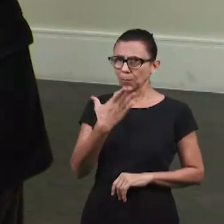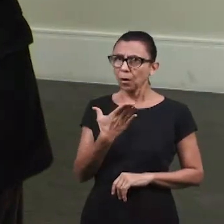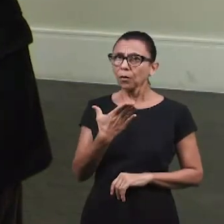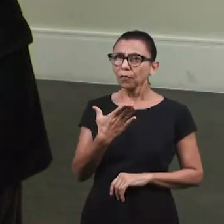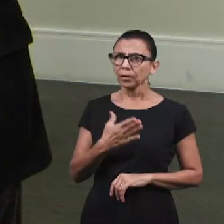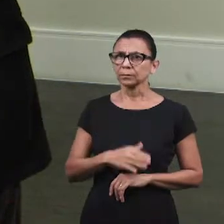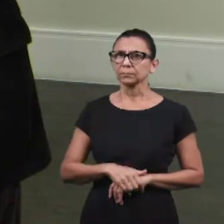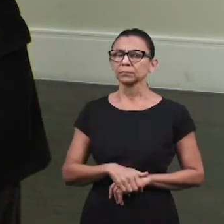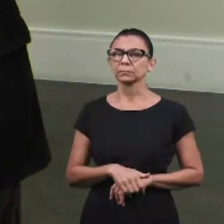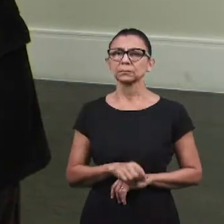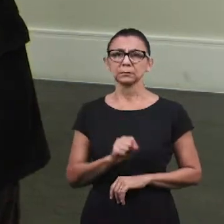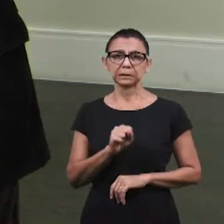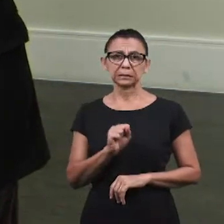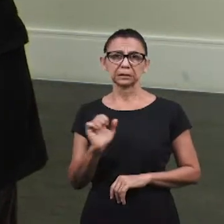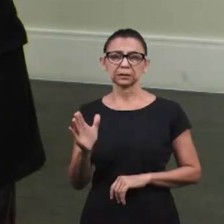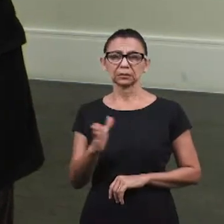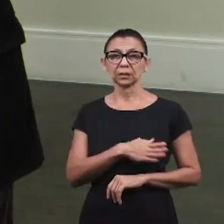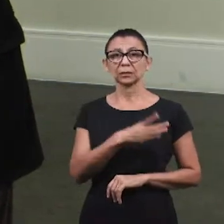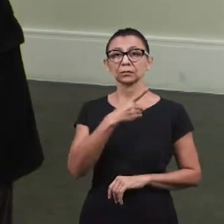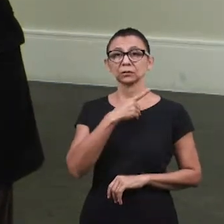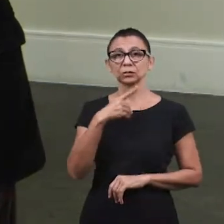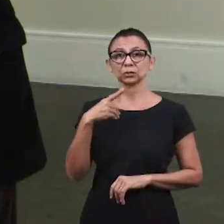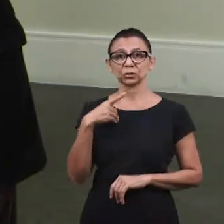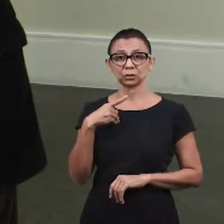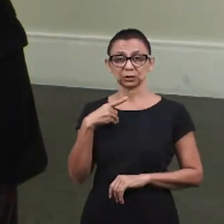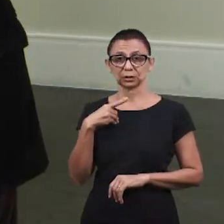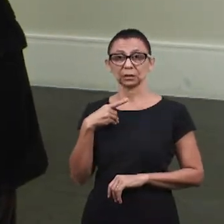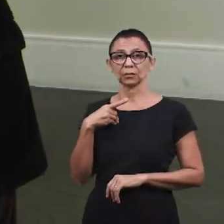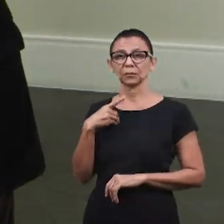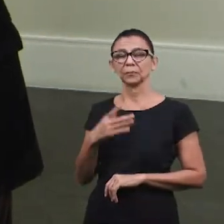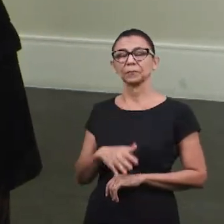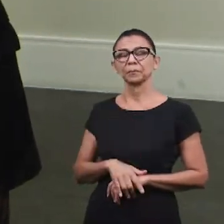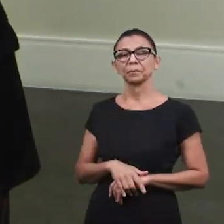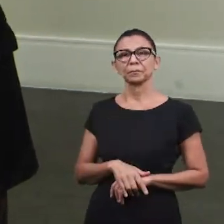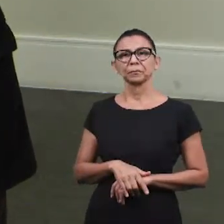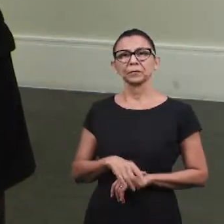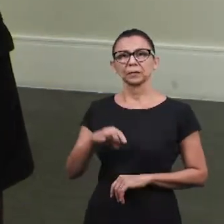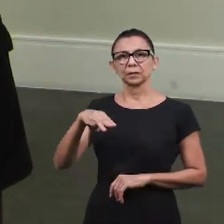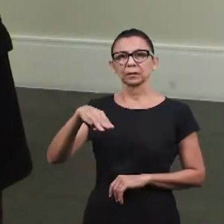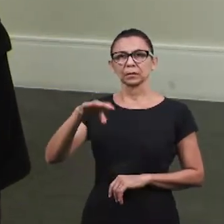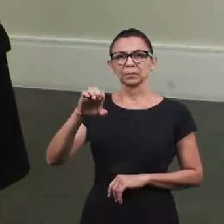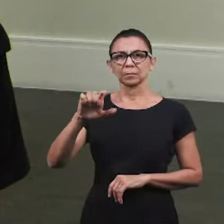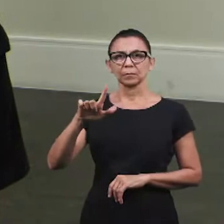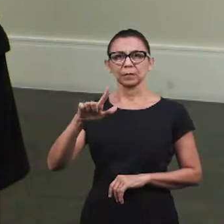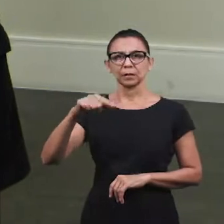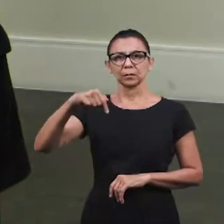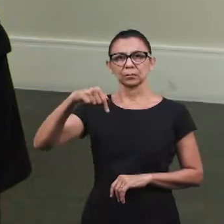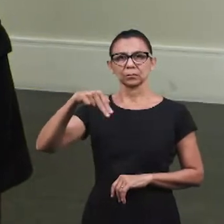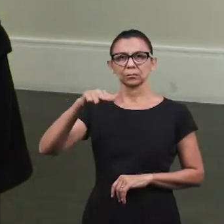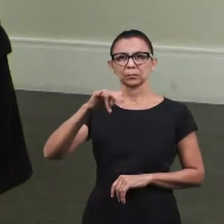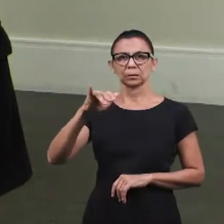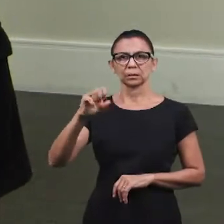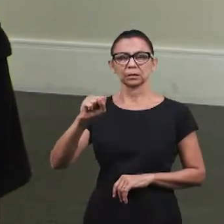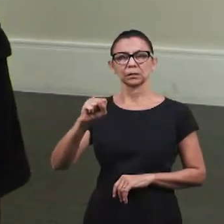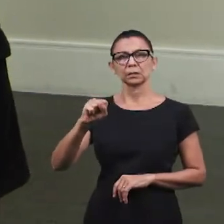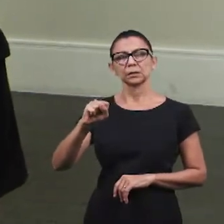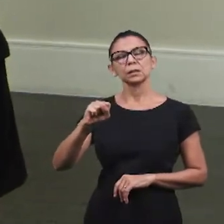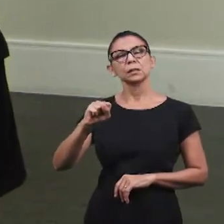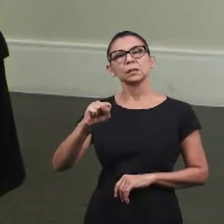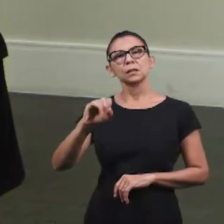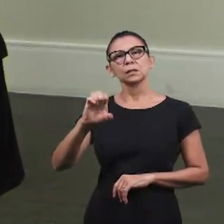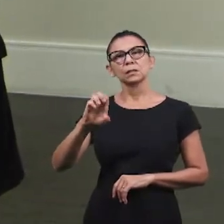resposta agora é um diácono, o nosso irmão Melquisedeque. Melquisedeque é diácono de uma das nossas igrejas em Brasília, lá no